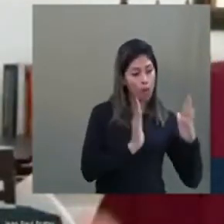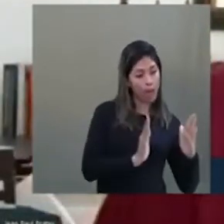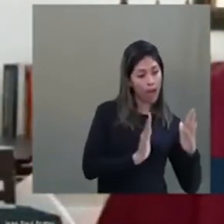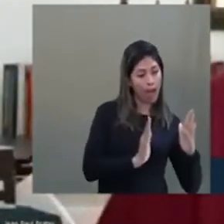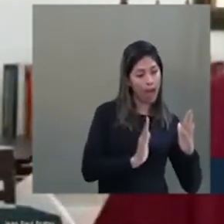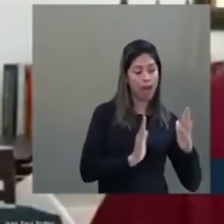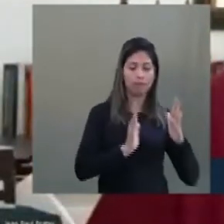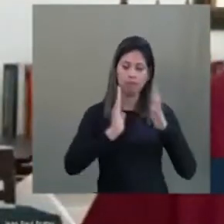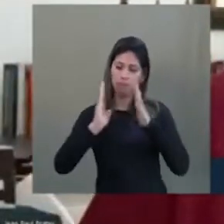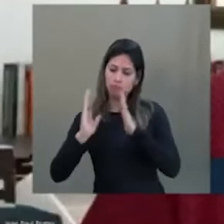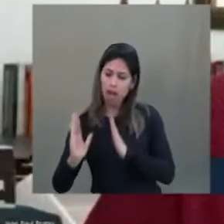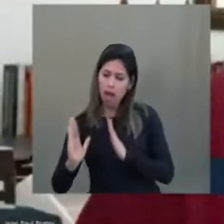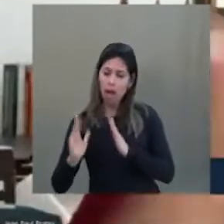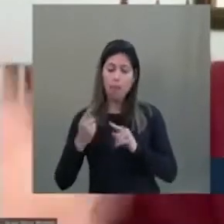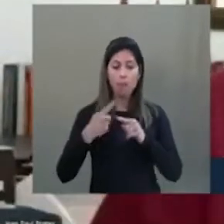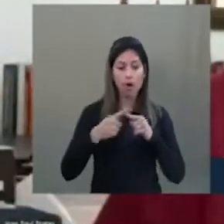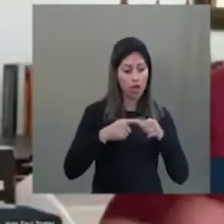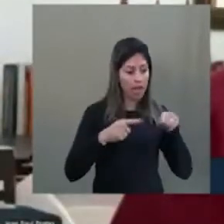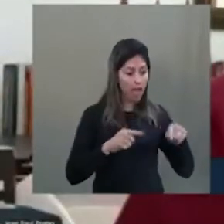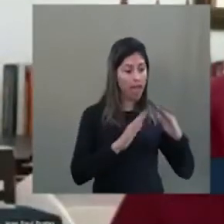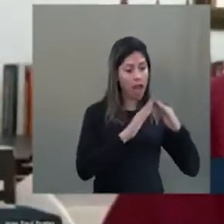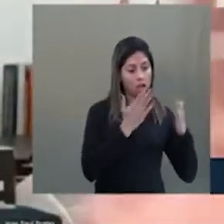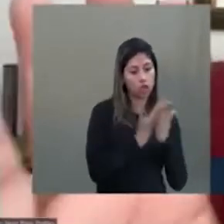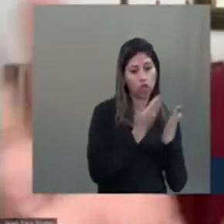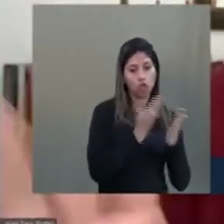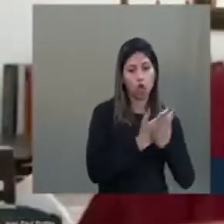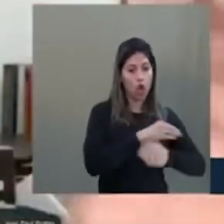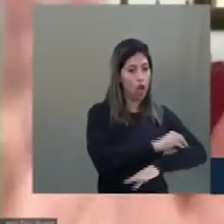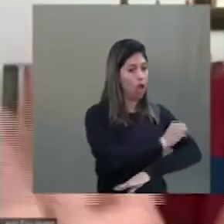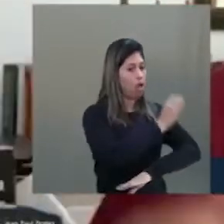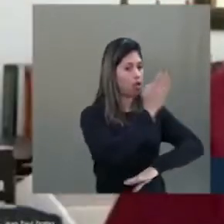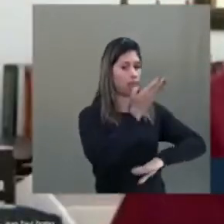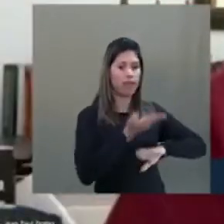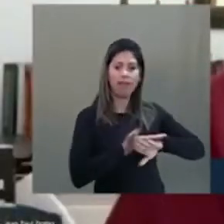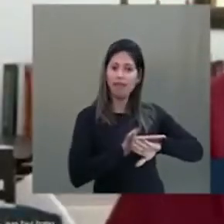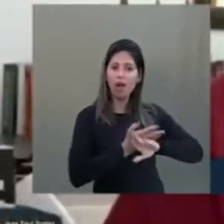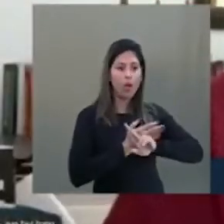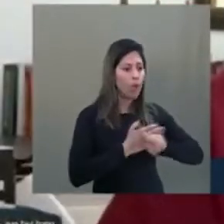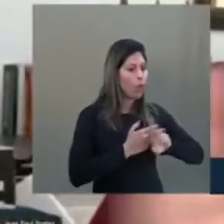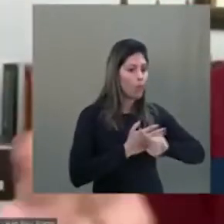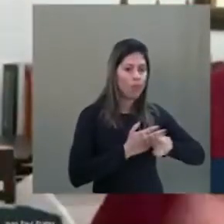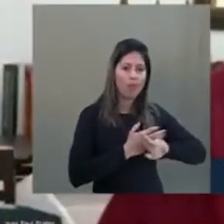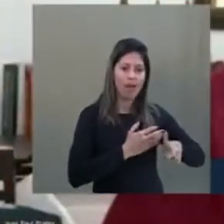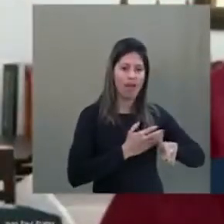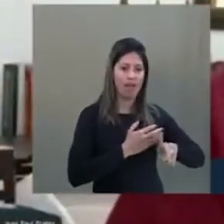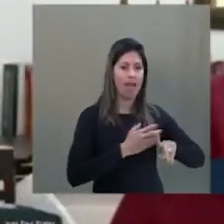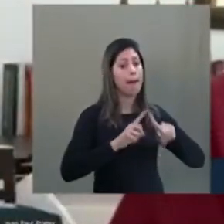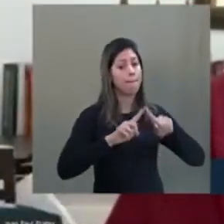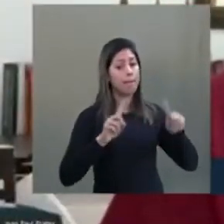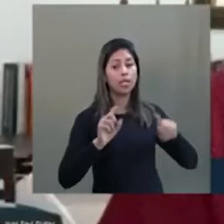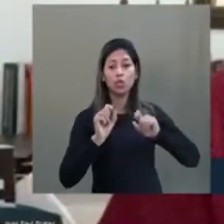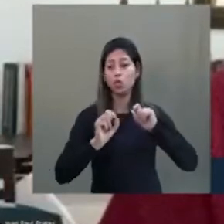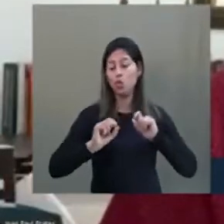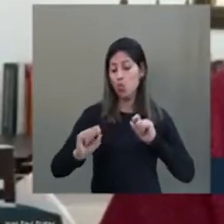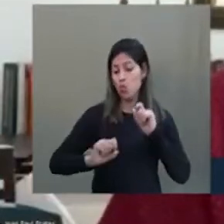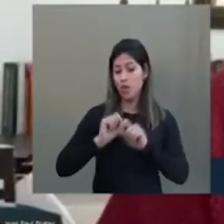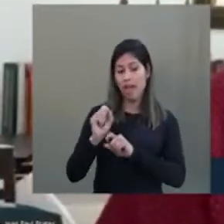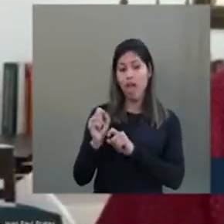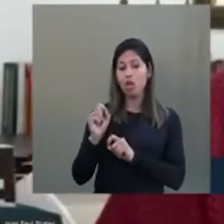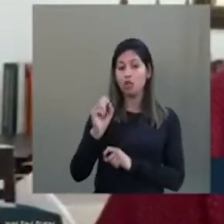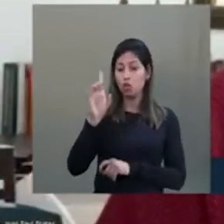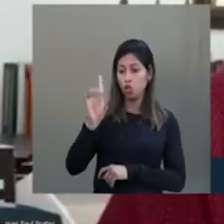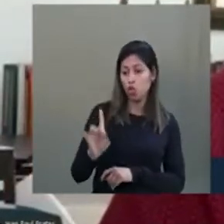as creches não funcionam em tempo integral na maior parte do país. Infelizmente, seria o ideal que acontecesse, mas não é um direito universalizado